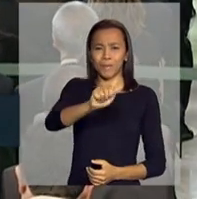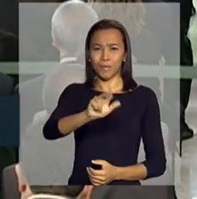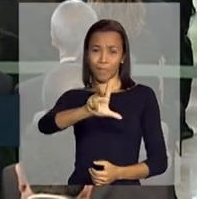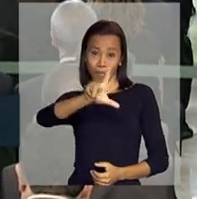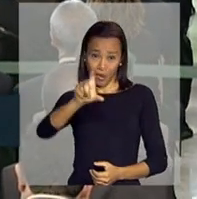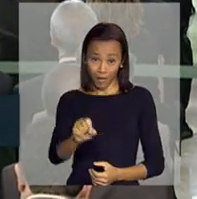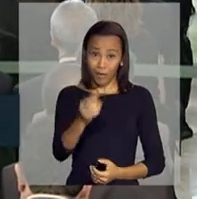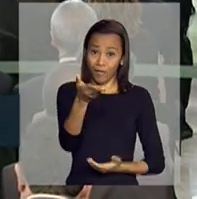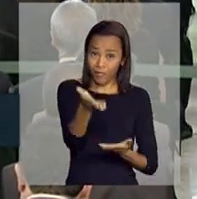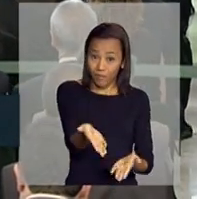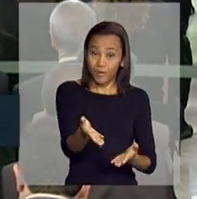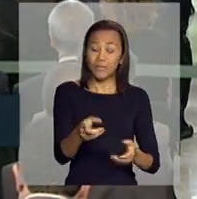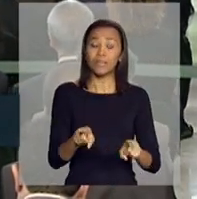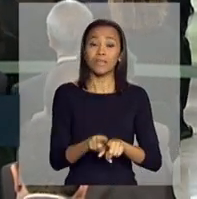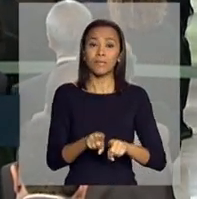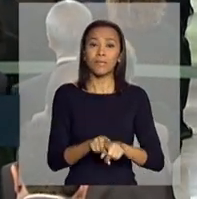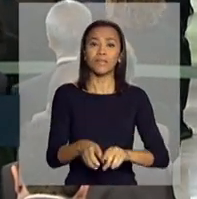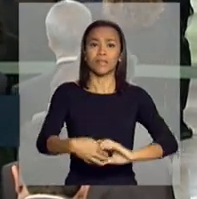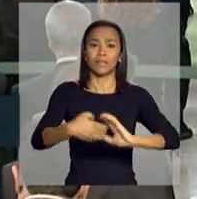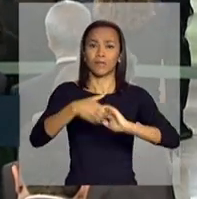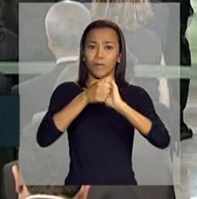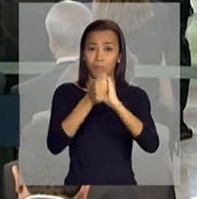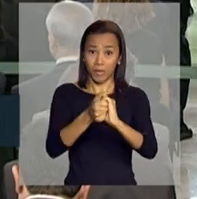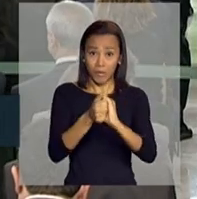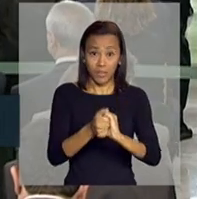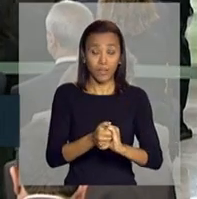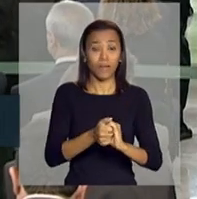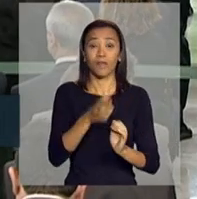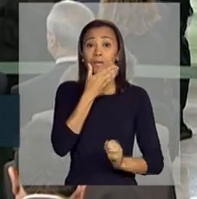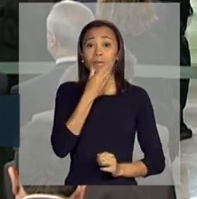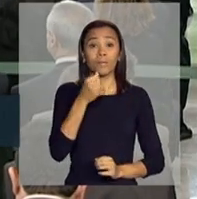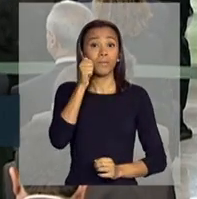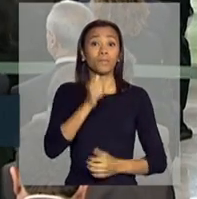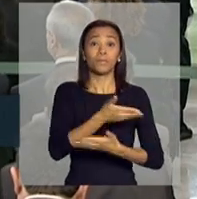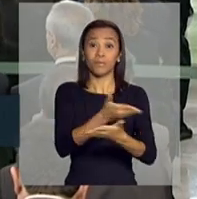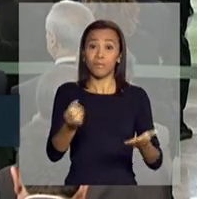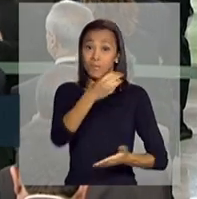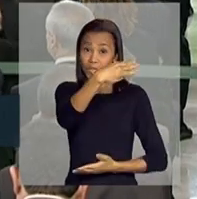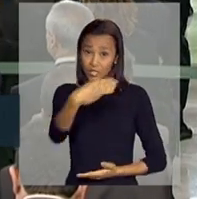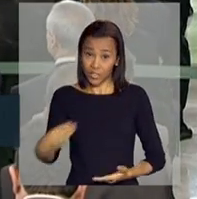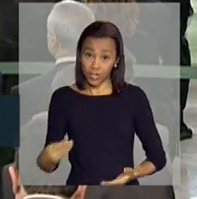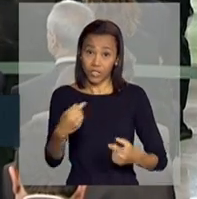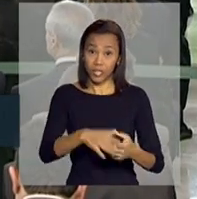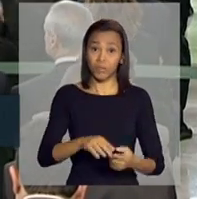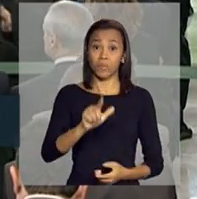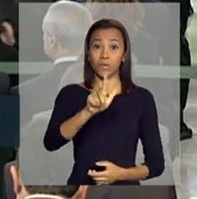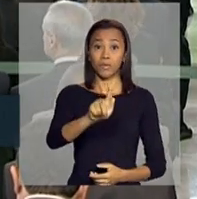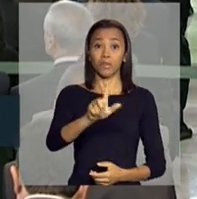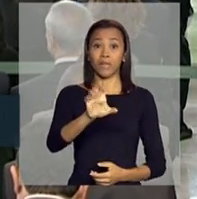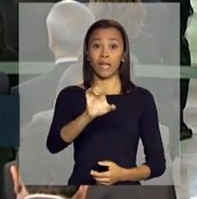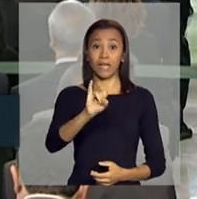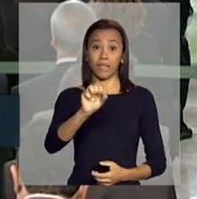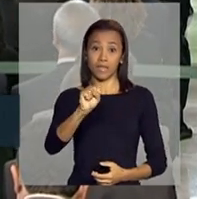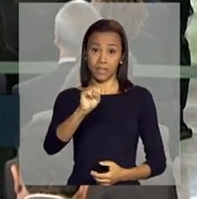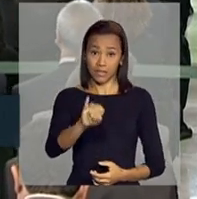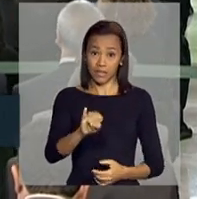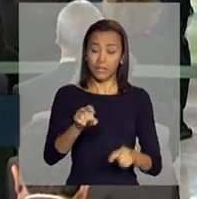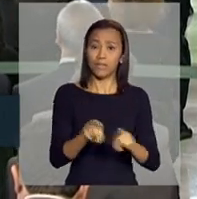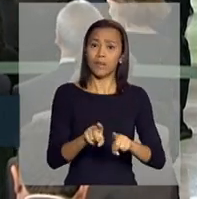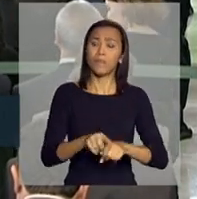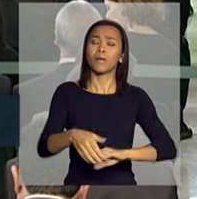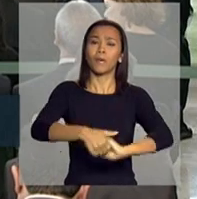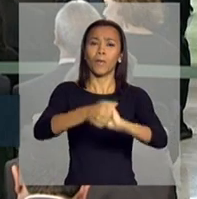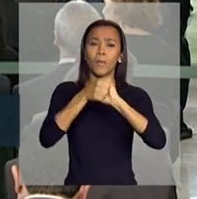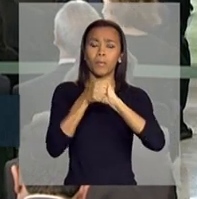Passos, cumprimentar as senhoras e senhores ministros, Gleice Hoffmann, da Casa Civil,